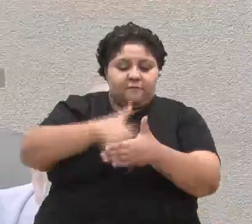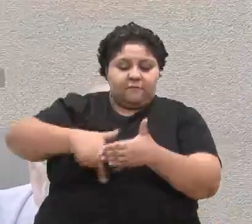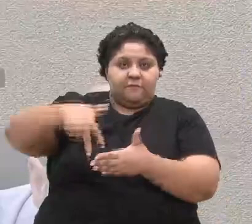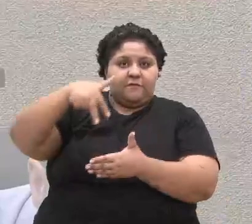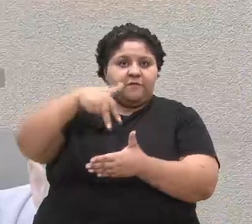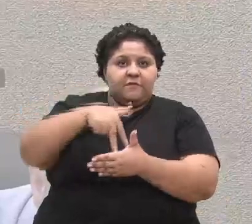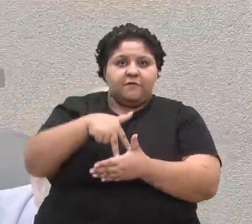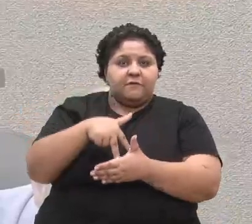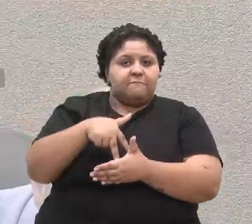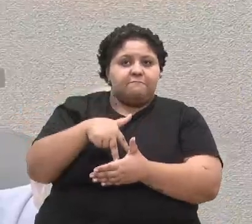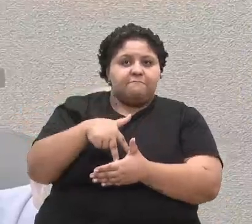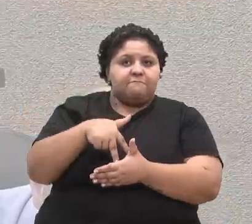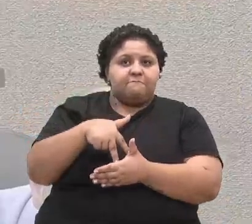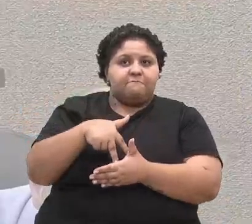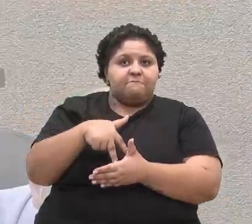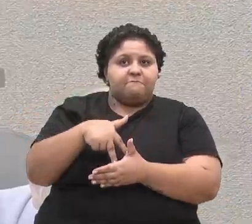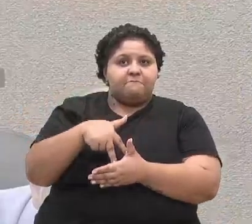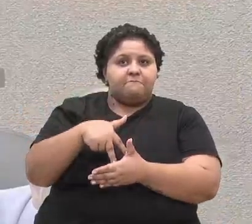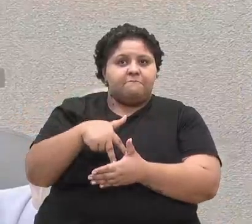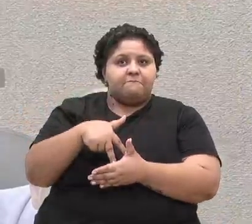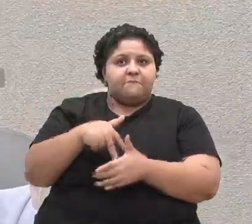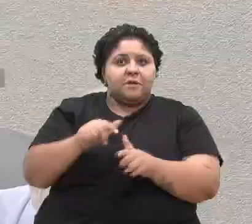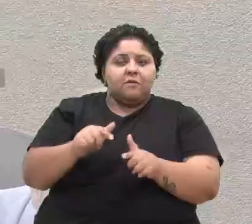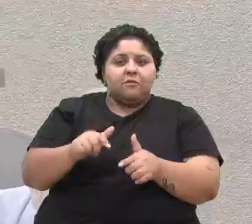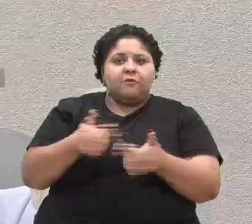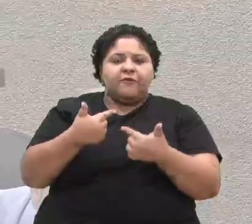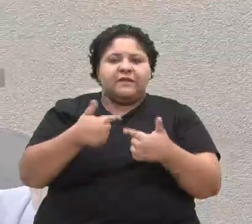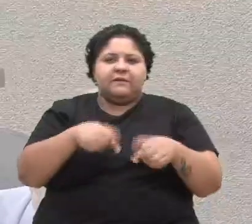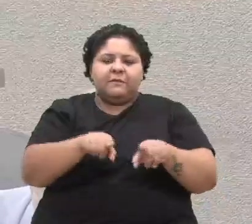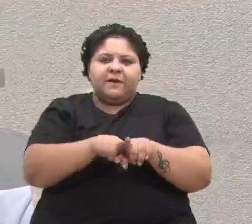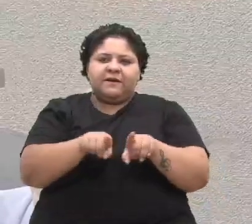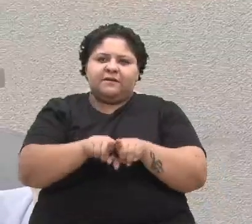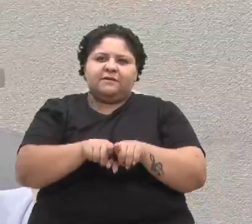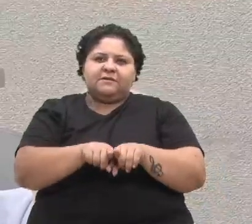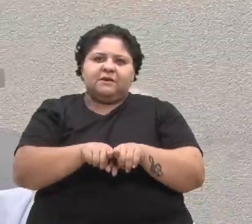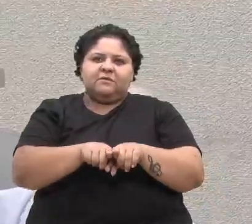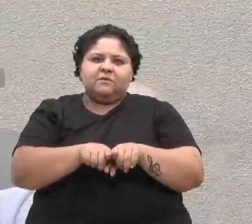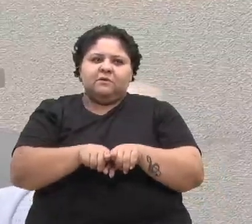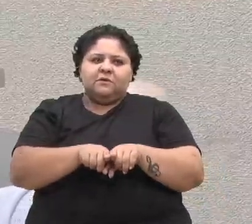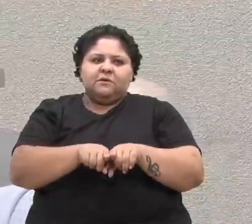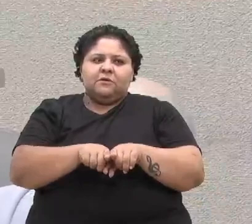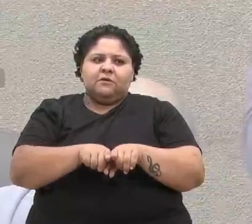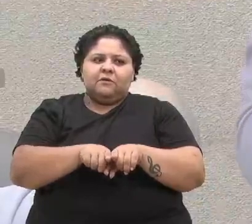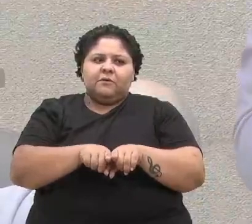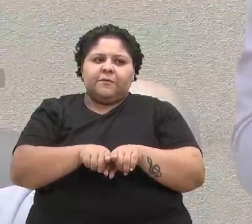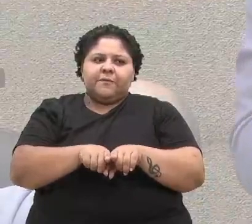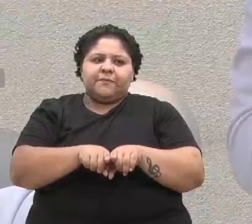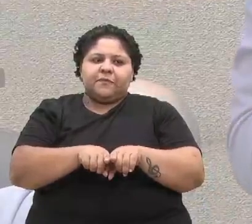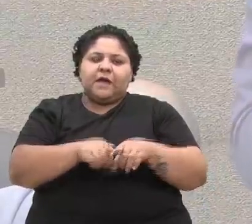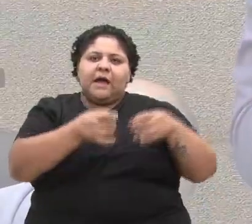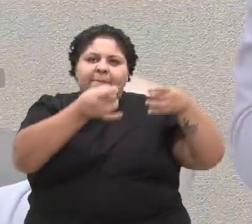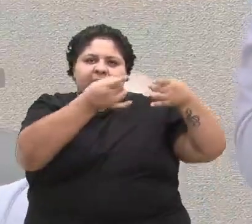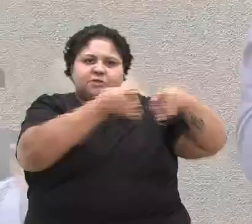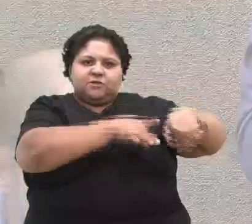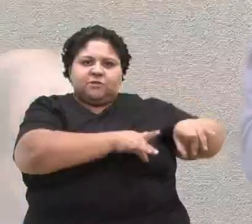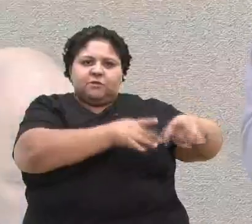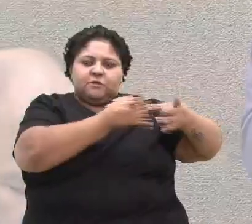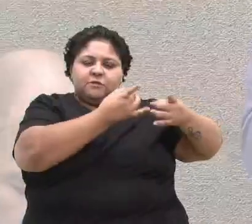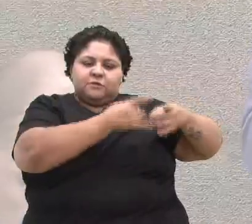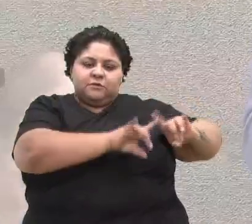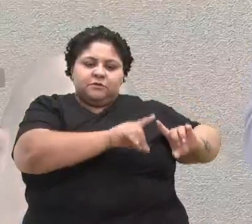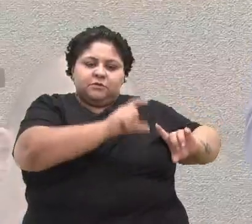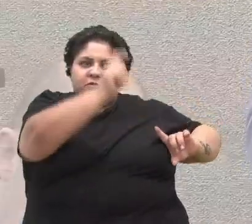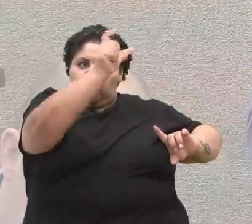ofendeu ninguém, foi uma fala técnica e todos os anos que eu tive